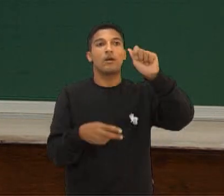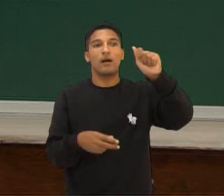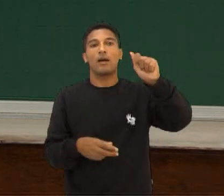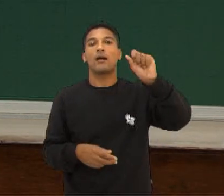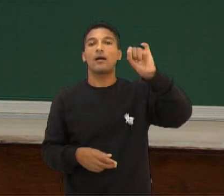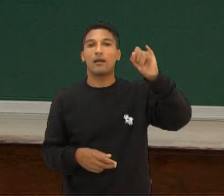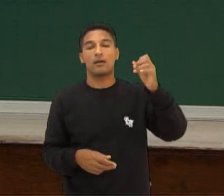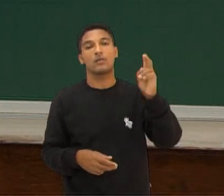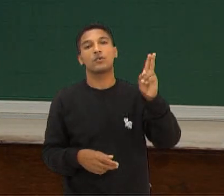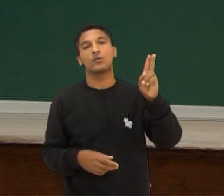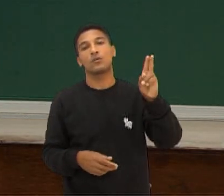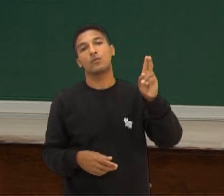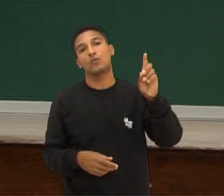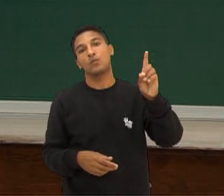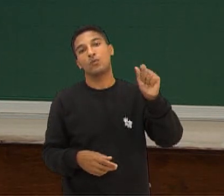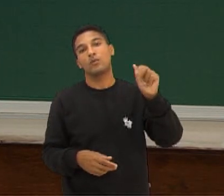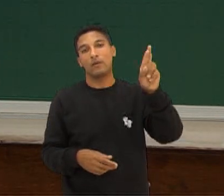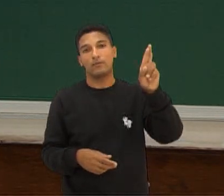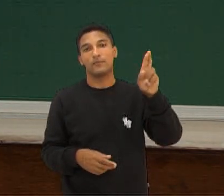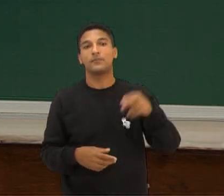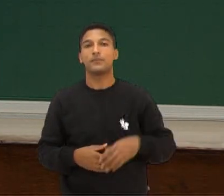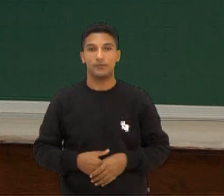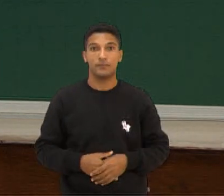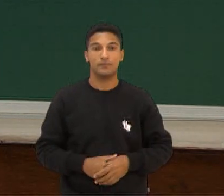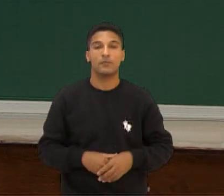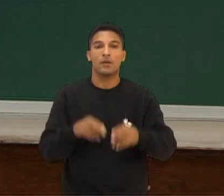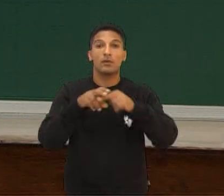isso, período composto. Por que